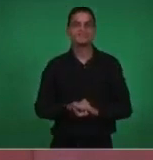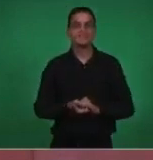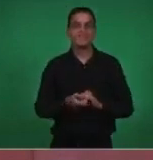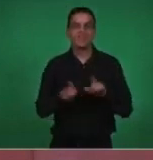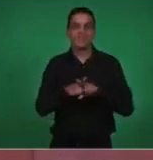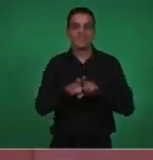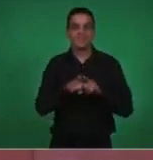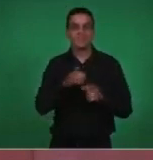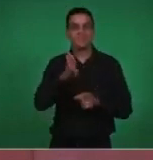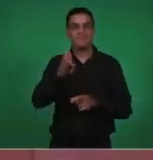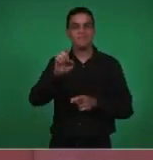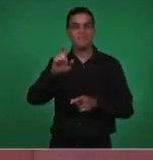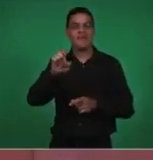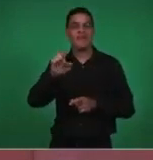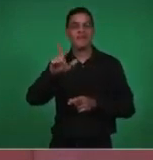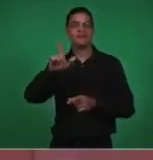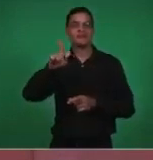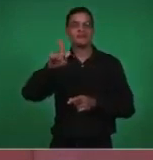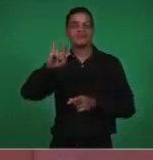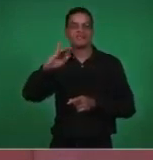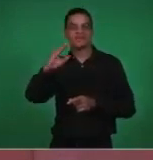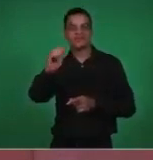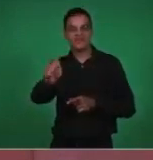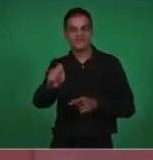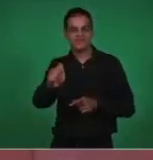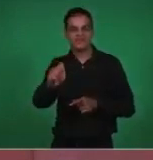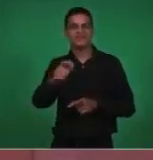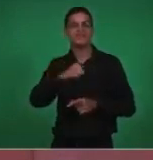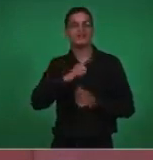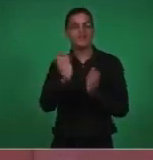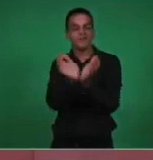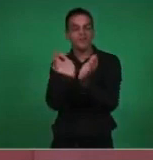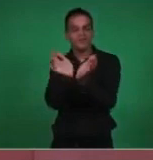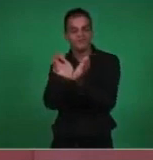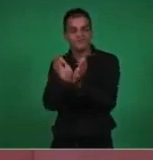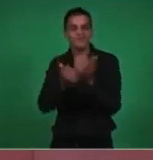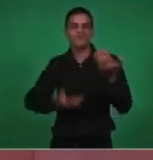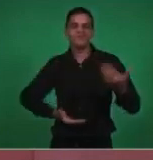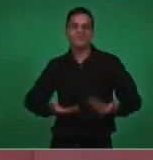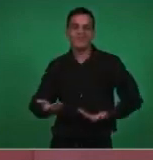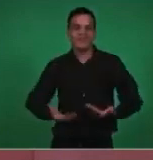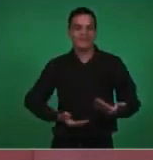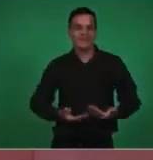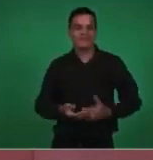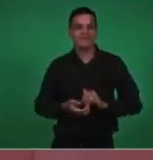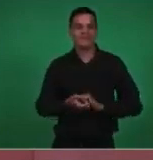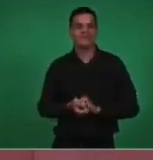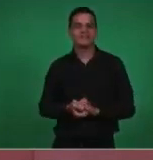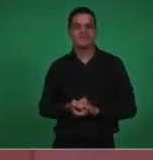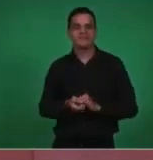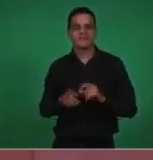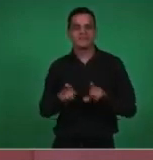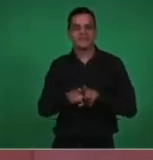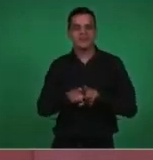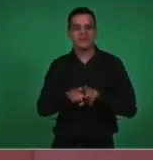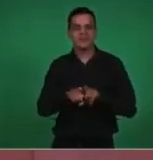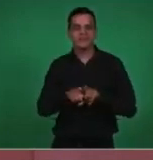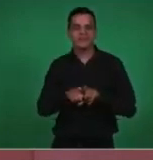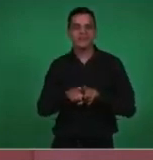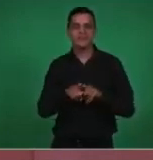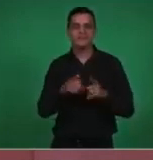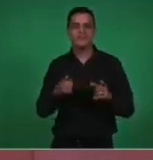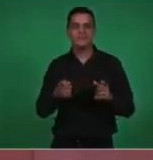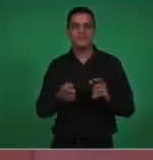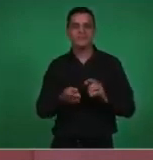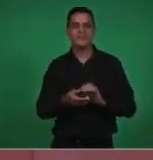de Bruxelas, com um grupo de irmãs. Em Luxemburgo, uma igreja nova que está surgindo, num pequeno país